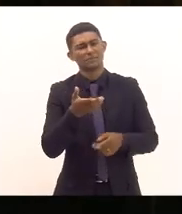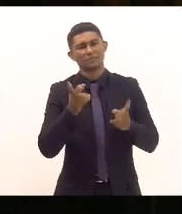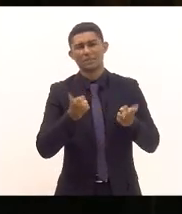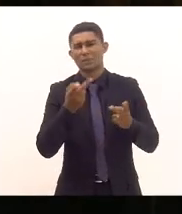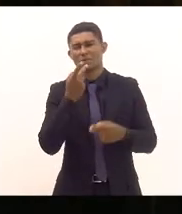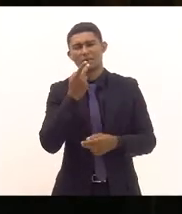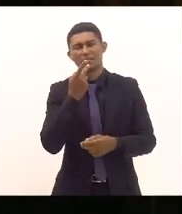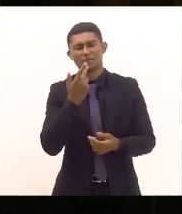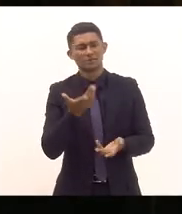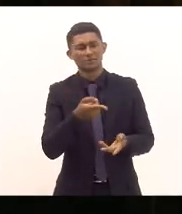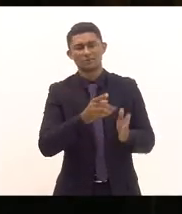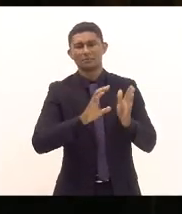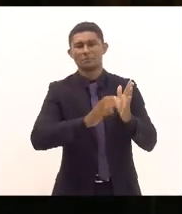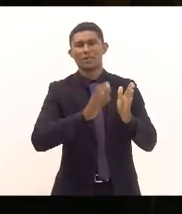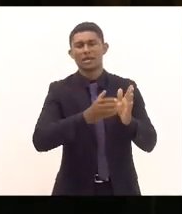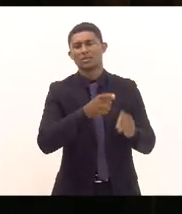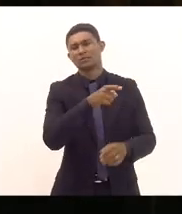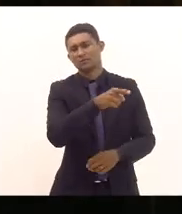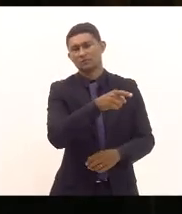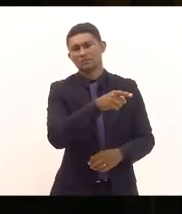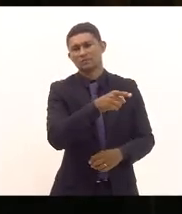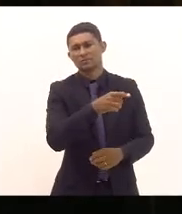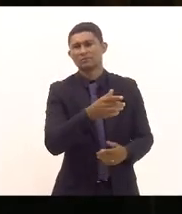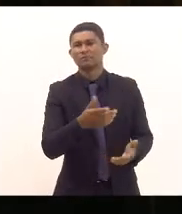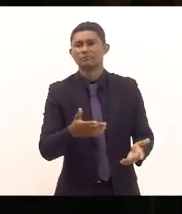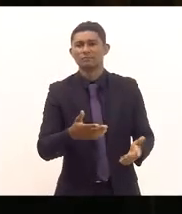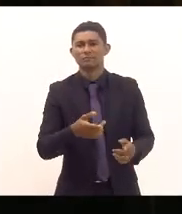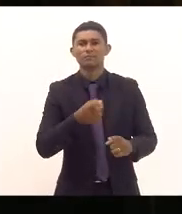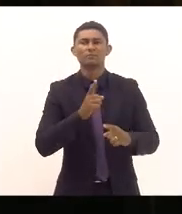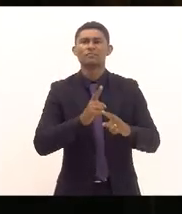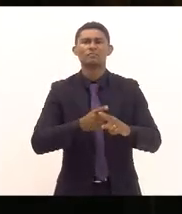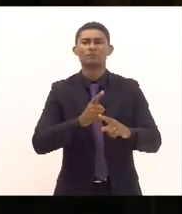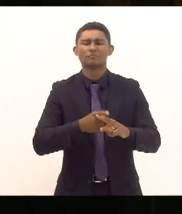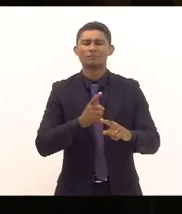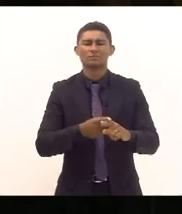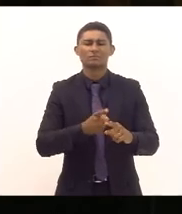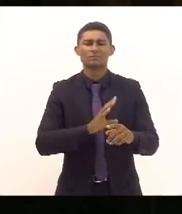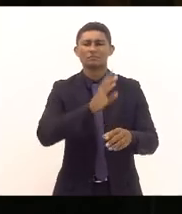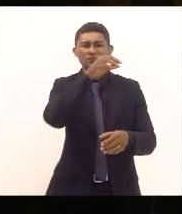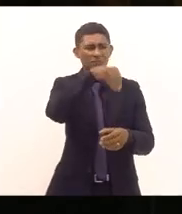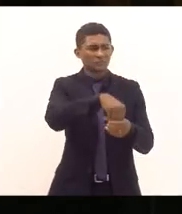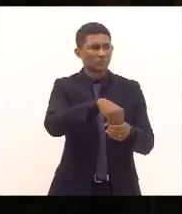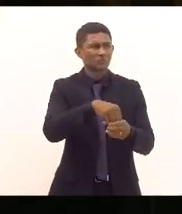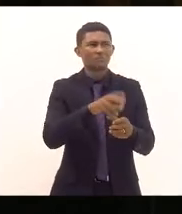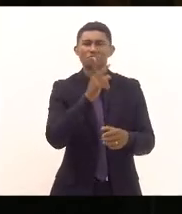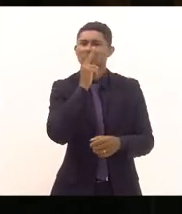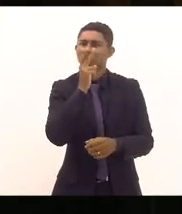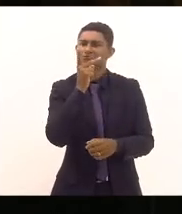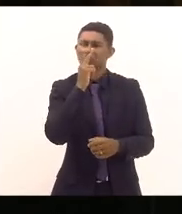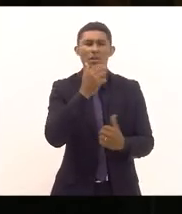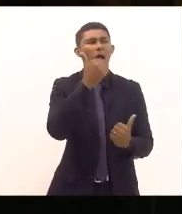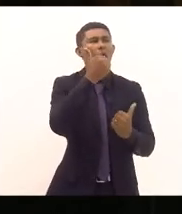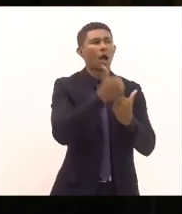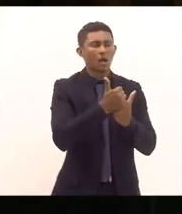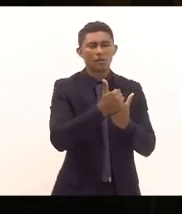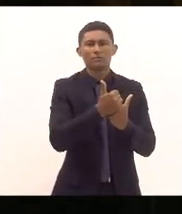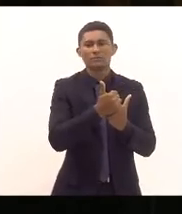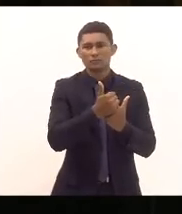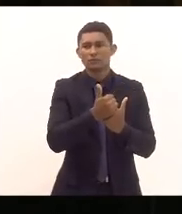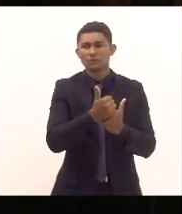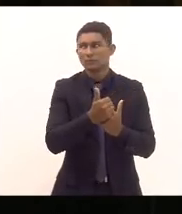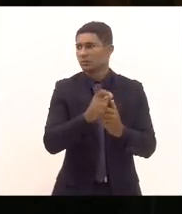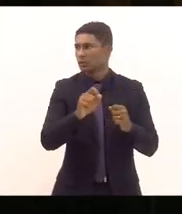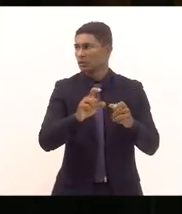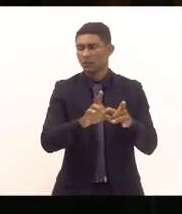de falar aqui que é o partido que mais paradoxal que possa ser defende ao mesmo tempo o socialismo